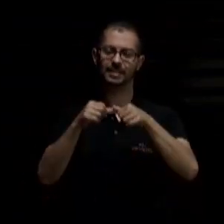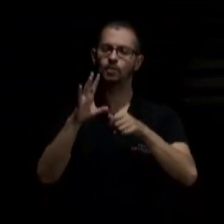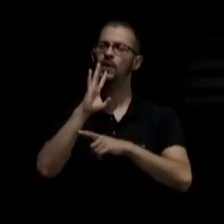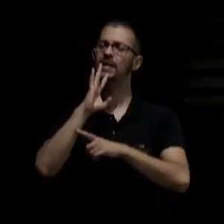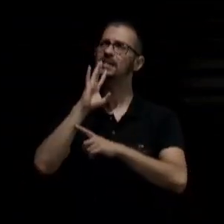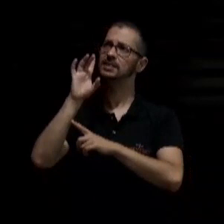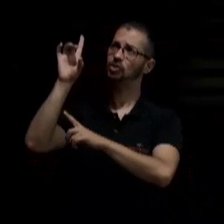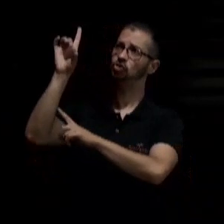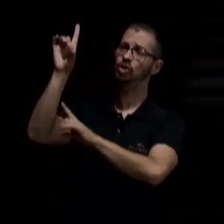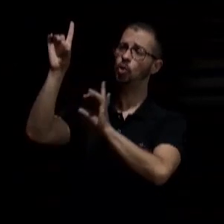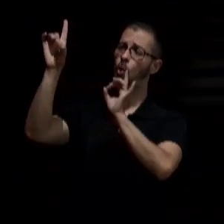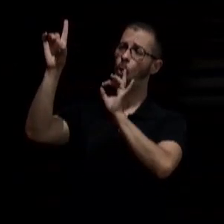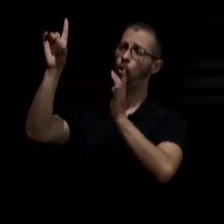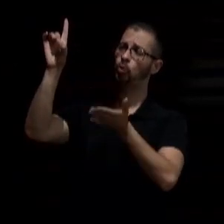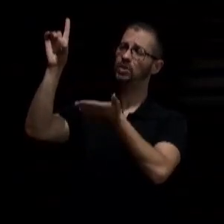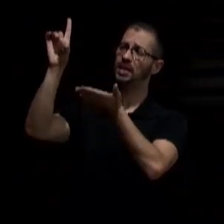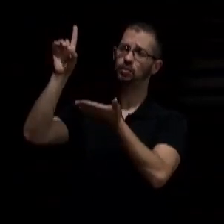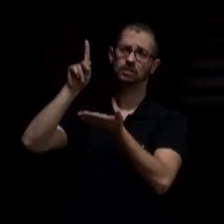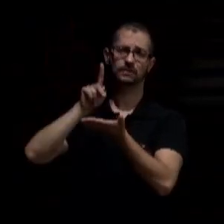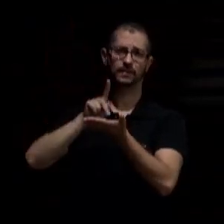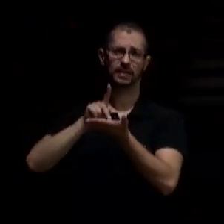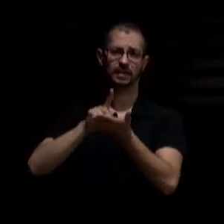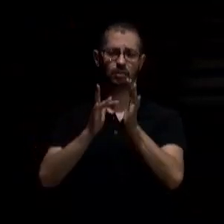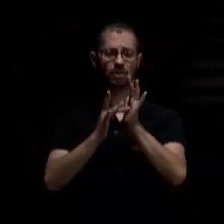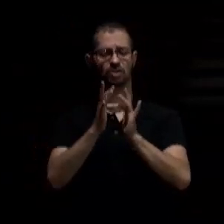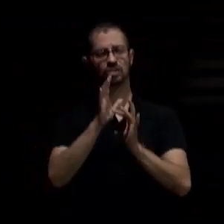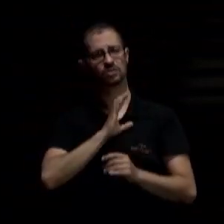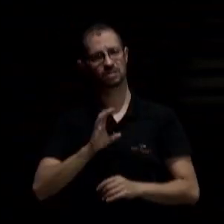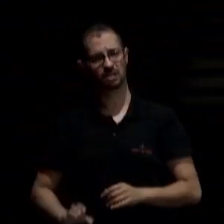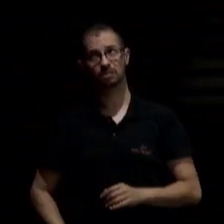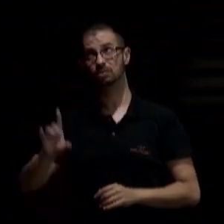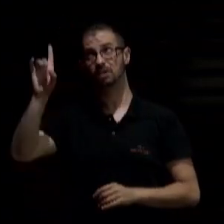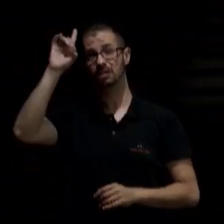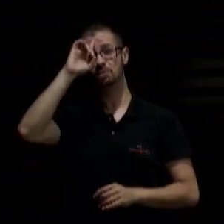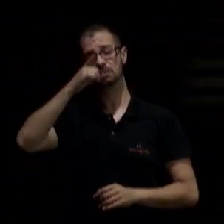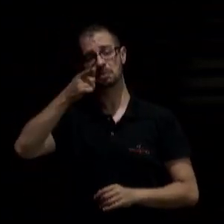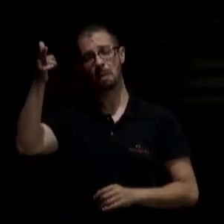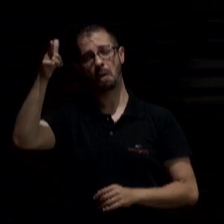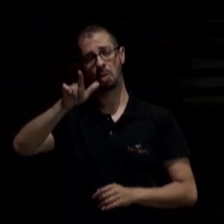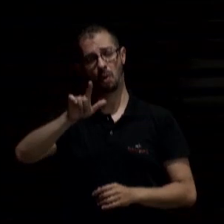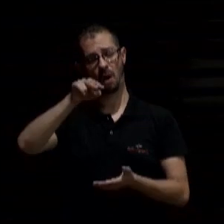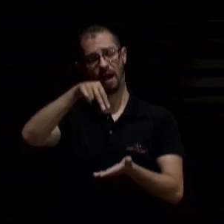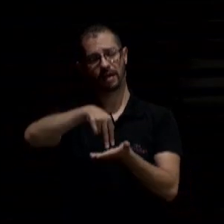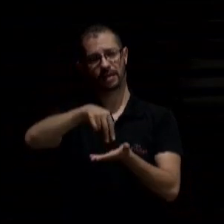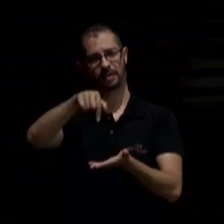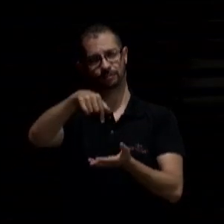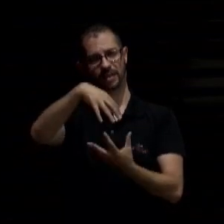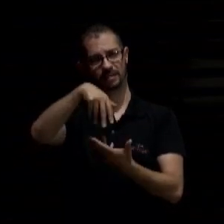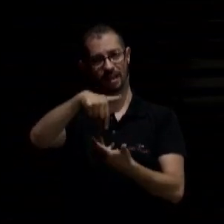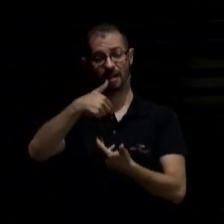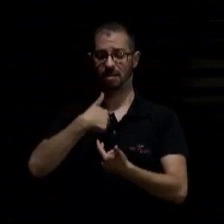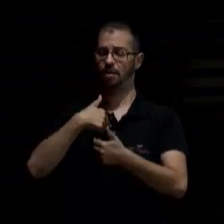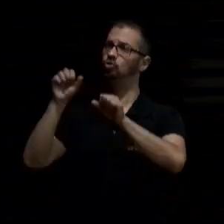o único Deus verdadeiro, e a Jesus Cristo, a quem enviaste. Eu te glorifiquei na terra,